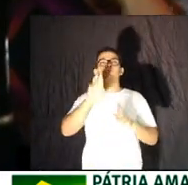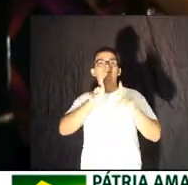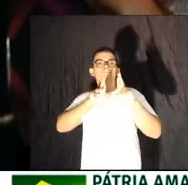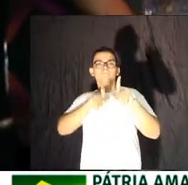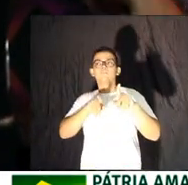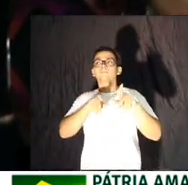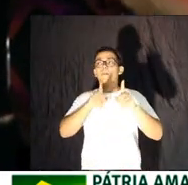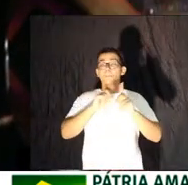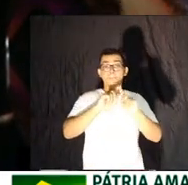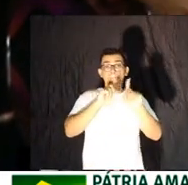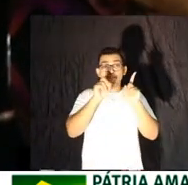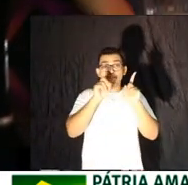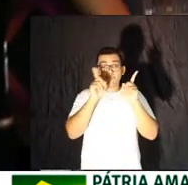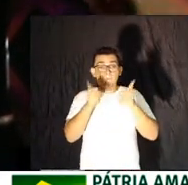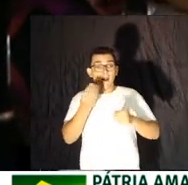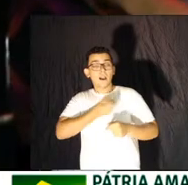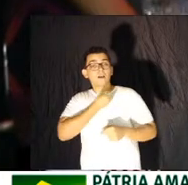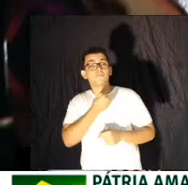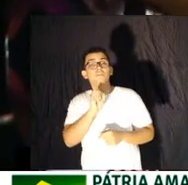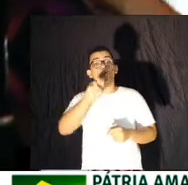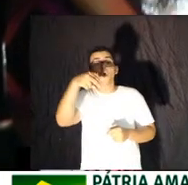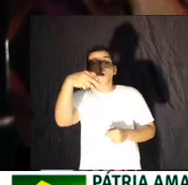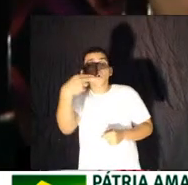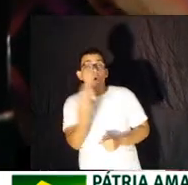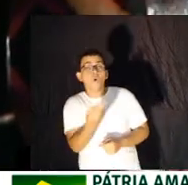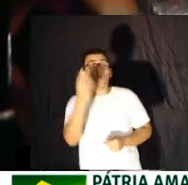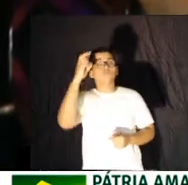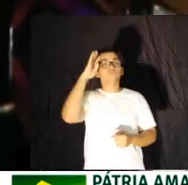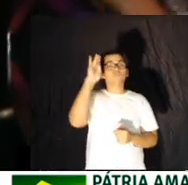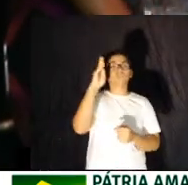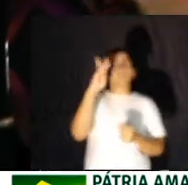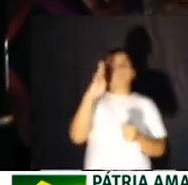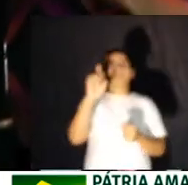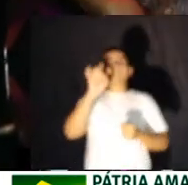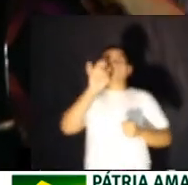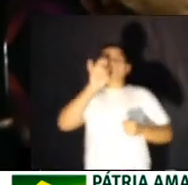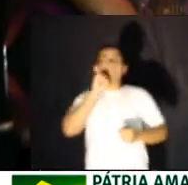mas viver ou sonhar com você